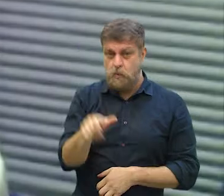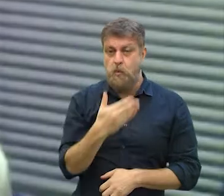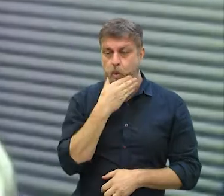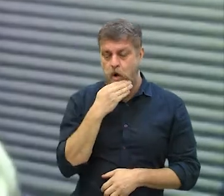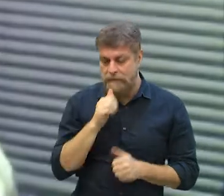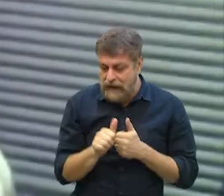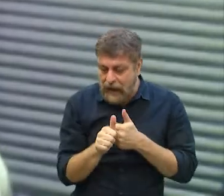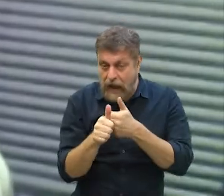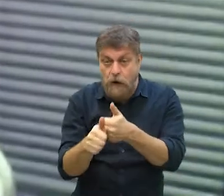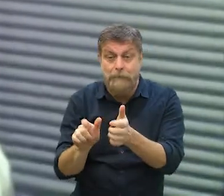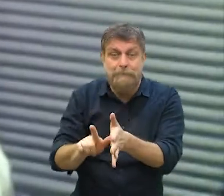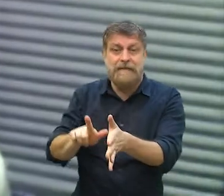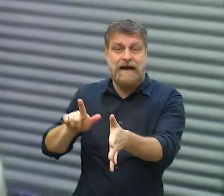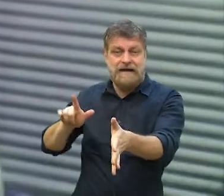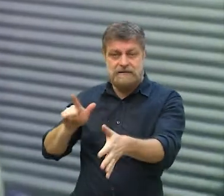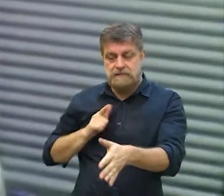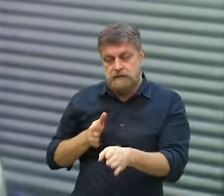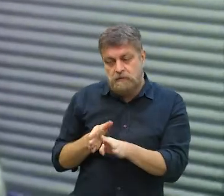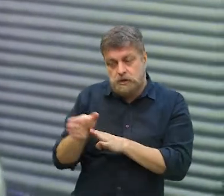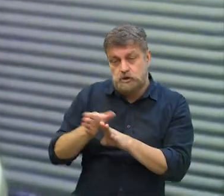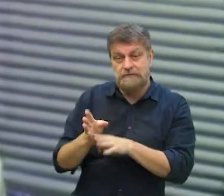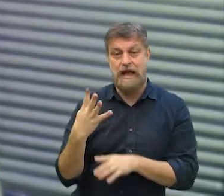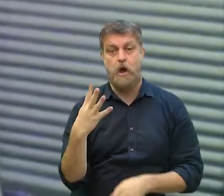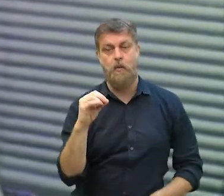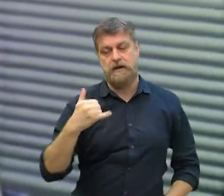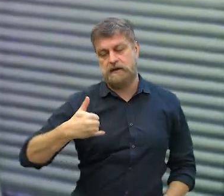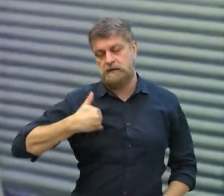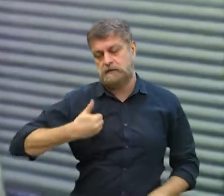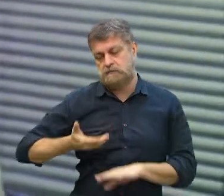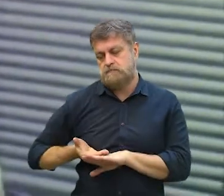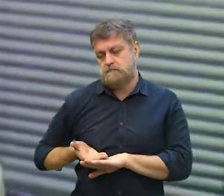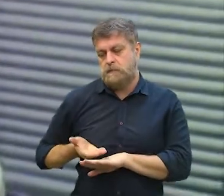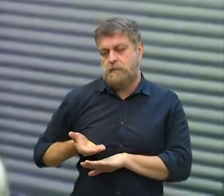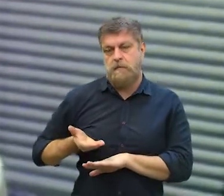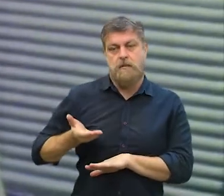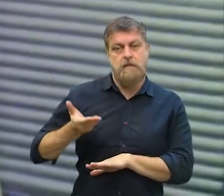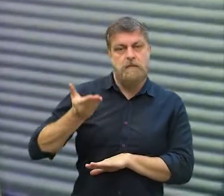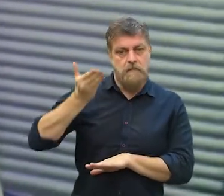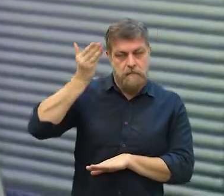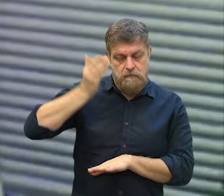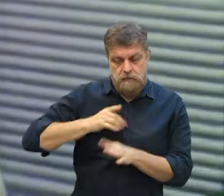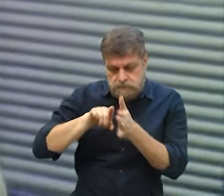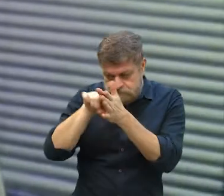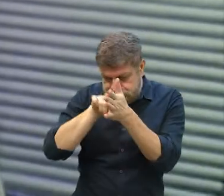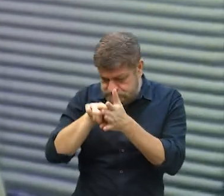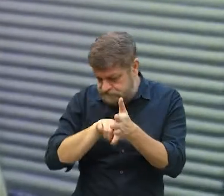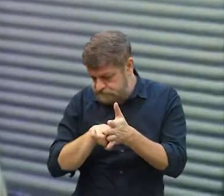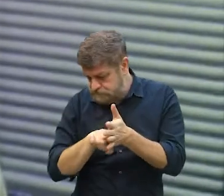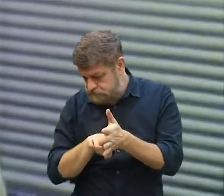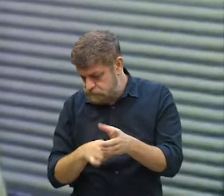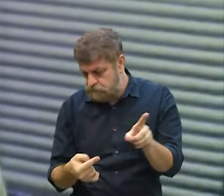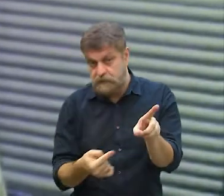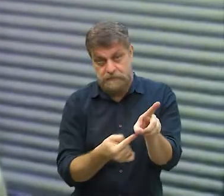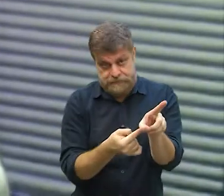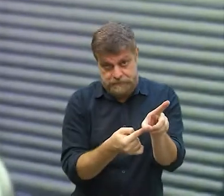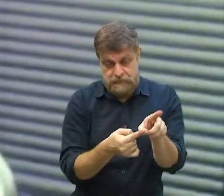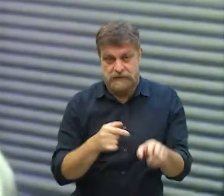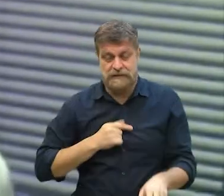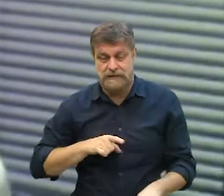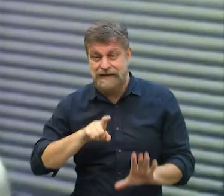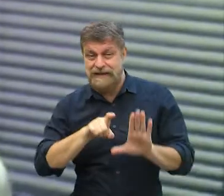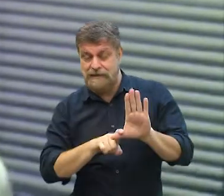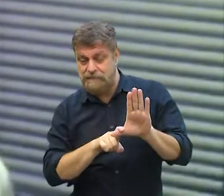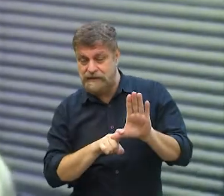deve começar realmente o acompanhamento mais cedo. E aí recomenda-se aos 40. A partir dos 40 anos, começar essa mesma avaliação. E